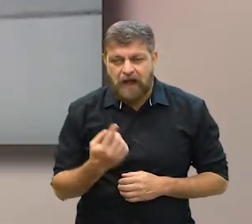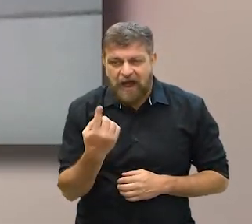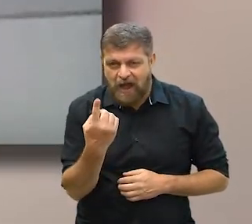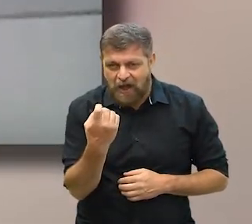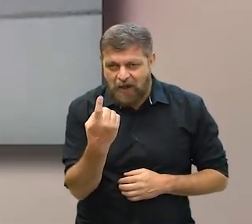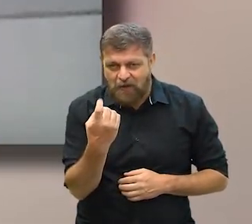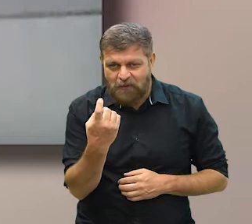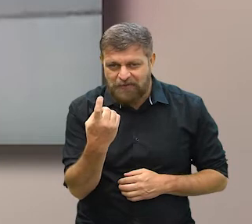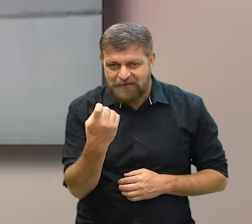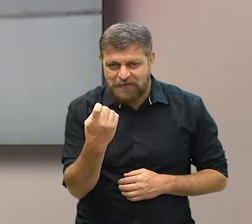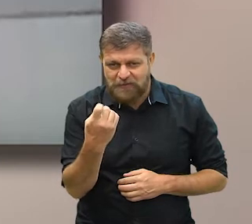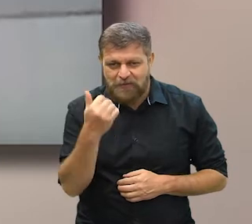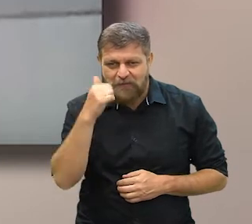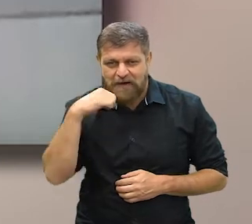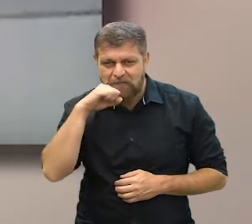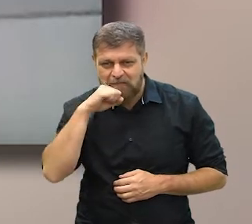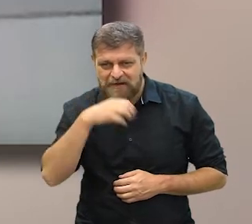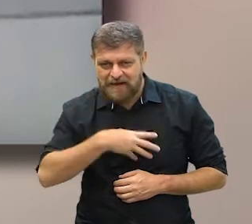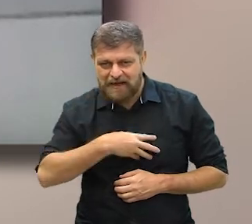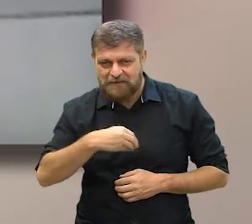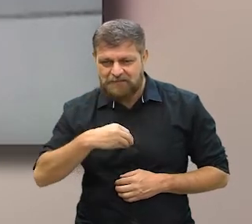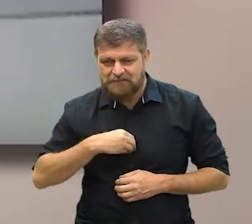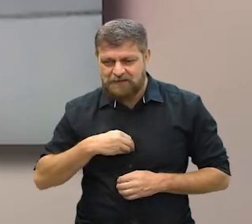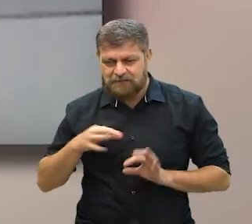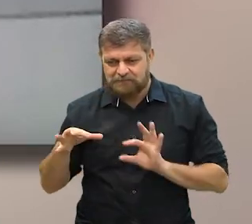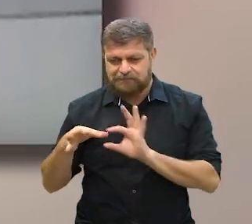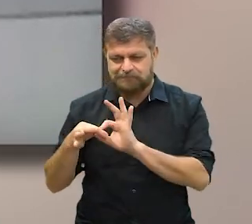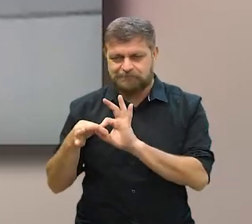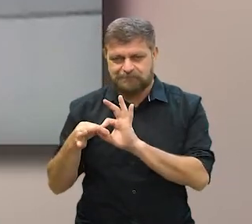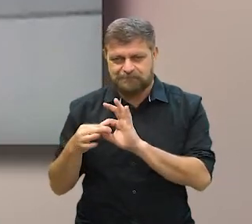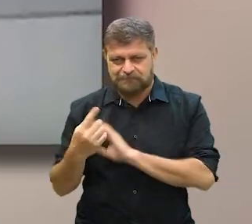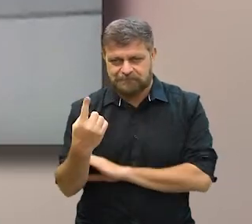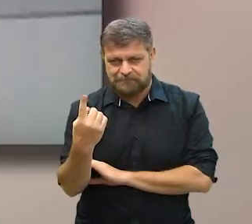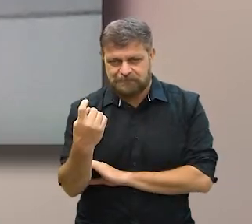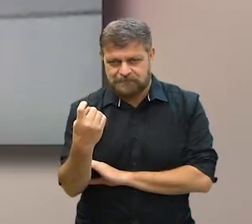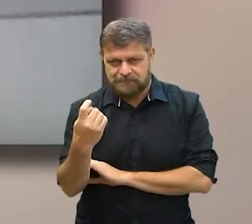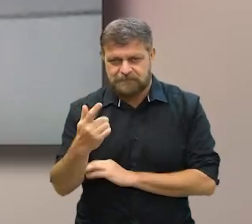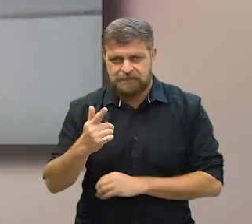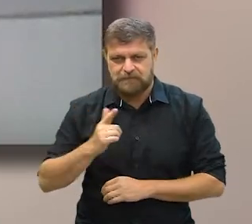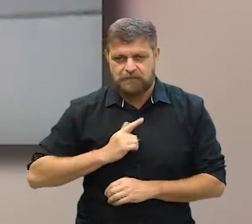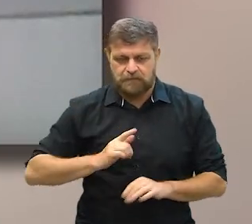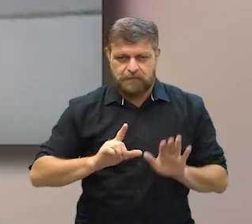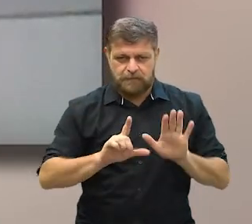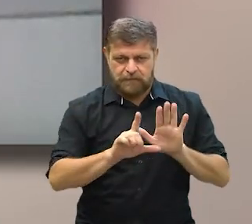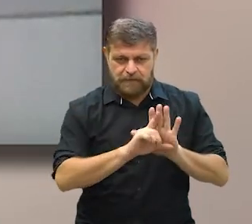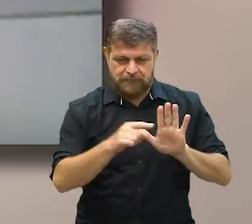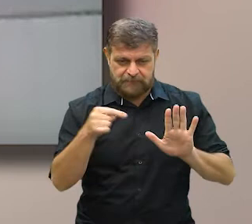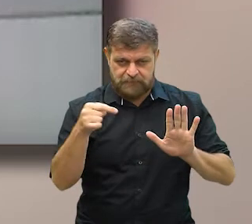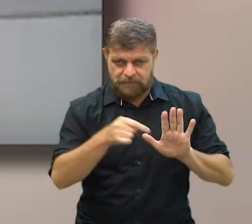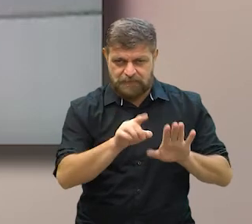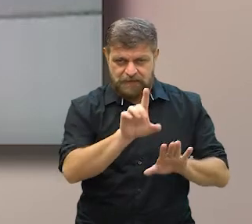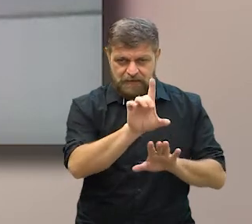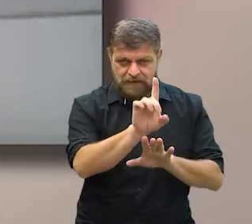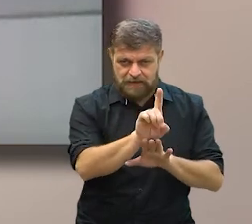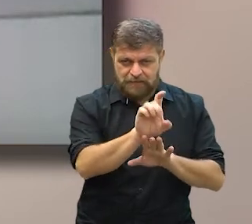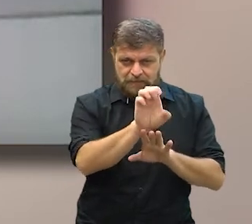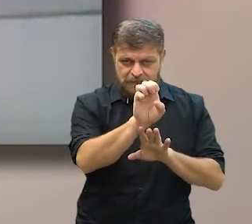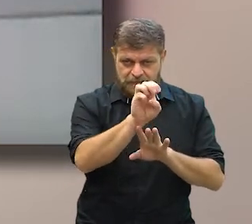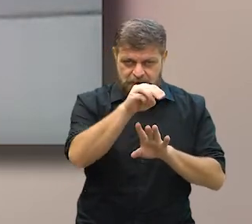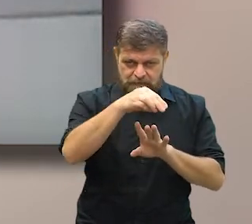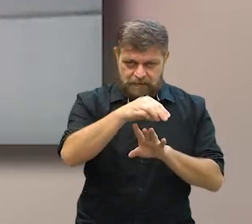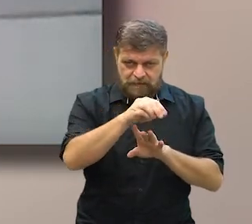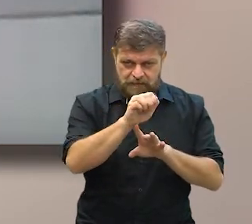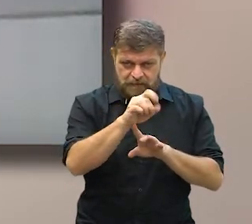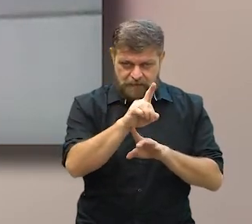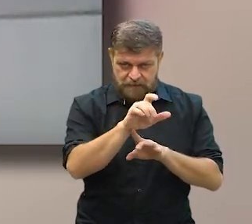uma coisa única, né? Um binômio. Então, a livre demanda é importante porque cada